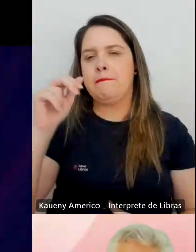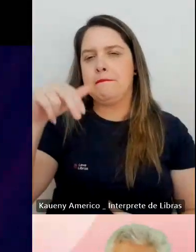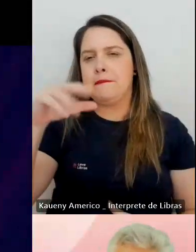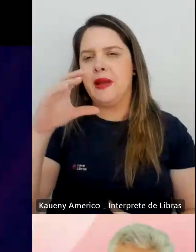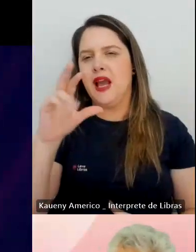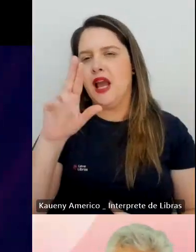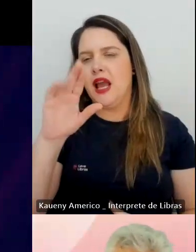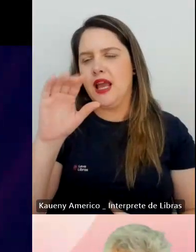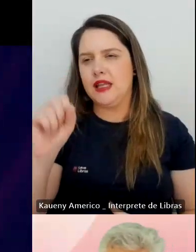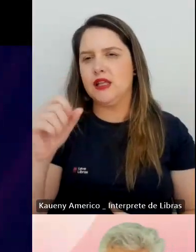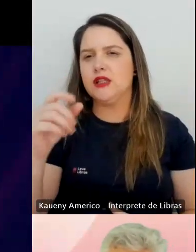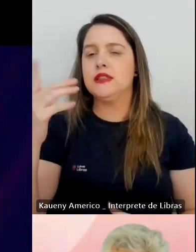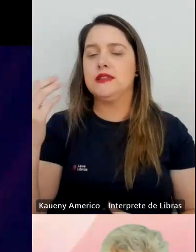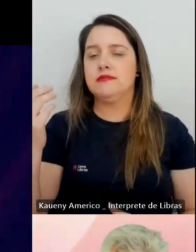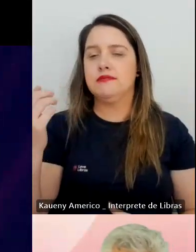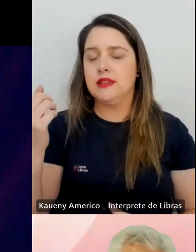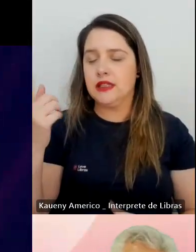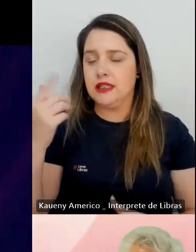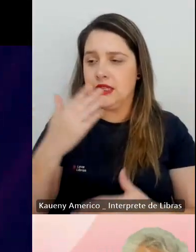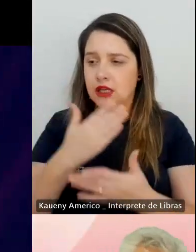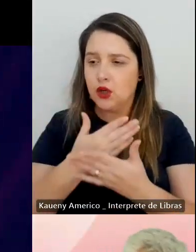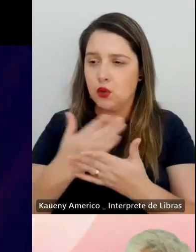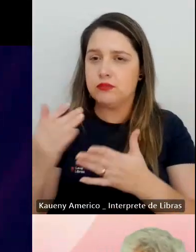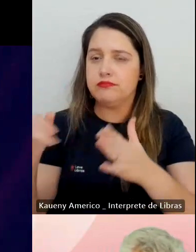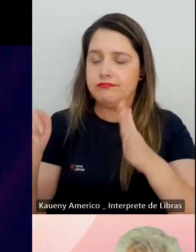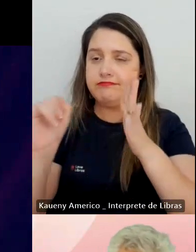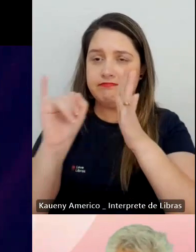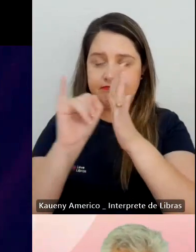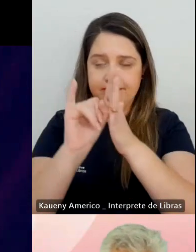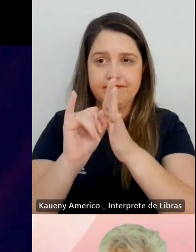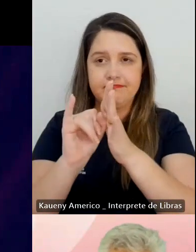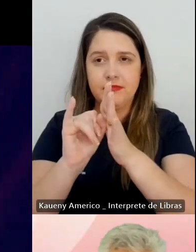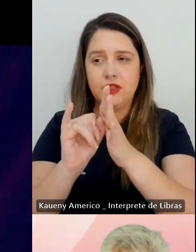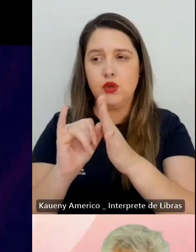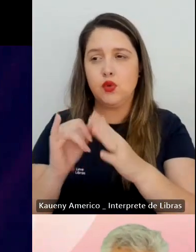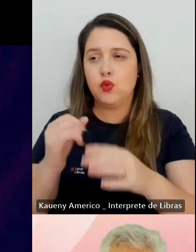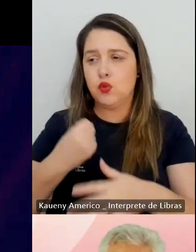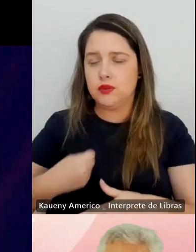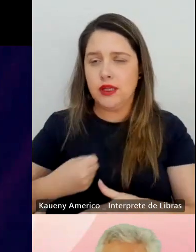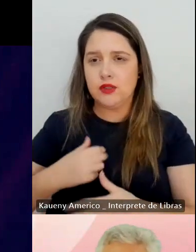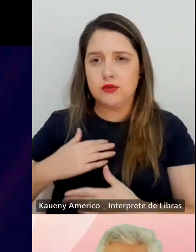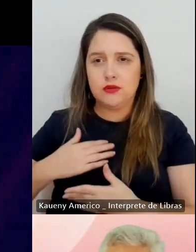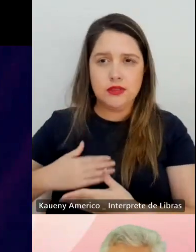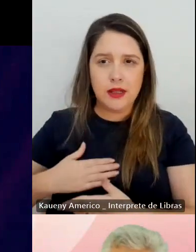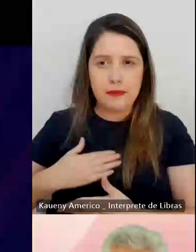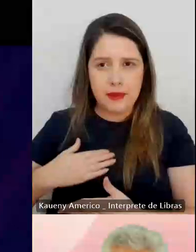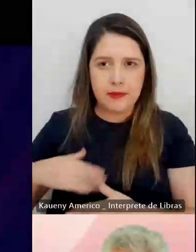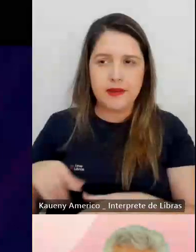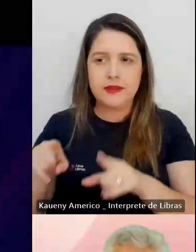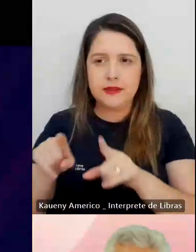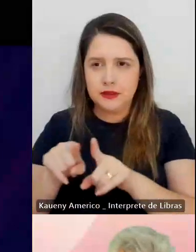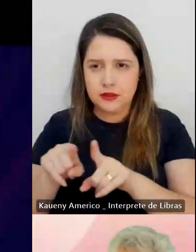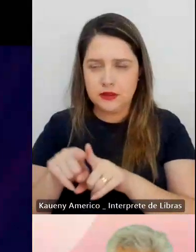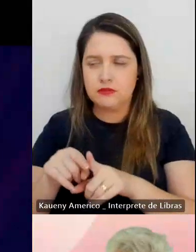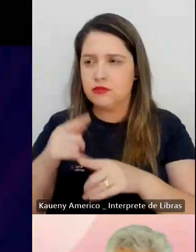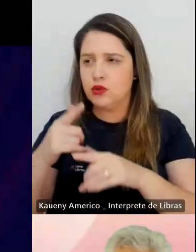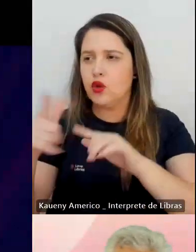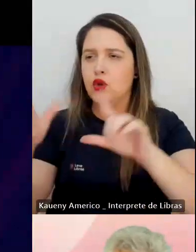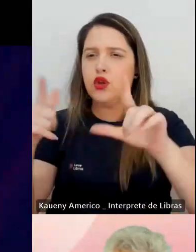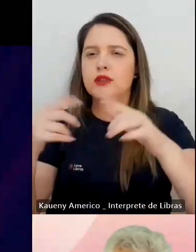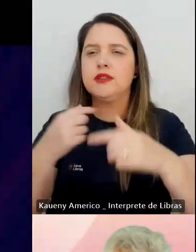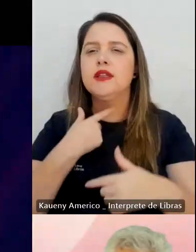intestinais conseguem ser identificados. O ultrassom das mamas foi tudo que a gente já disse, e o ultrassom da tiroide a gente